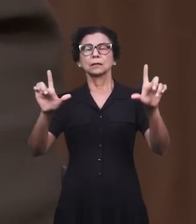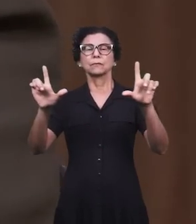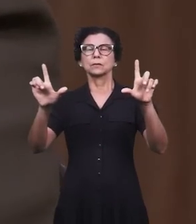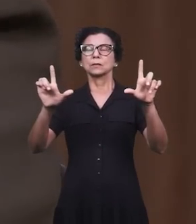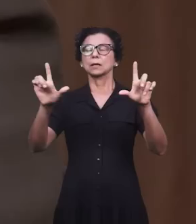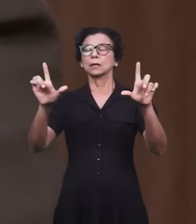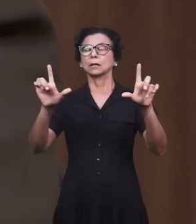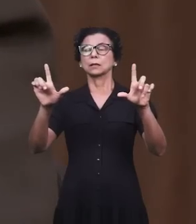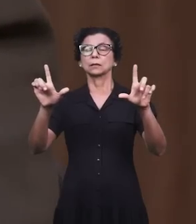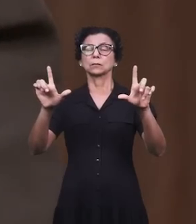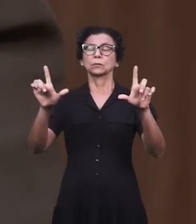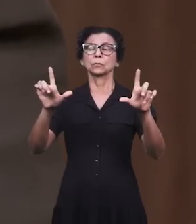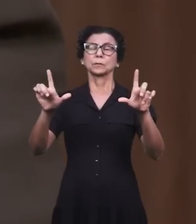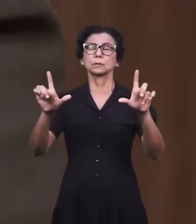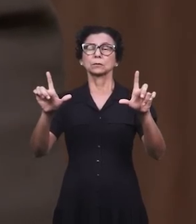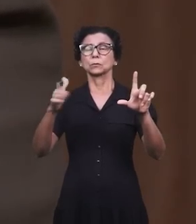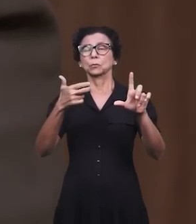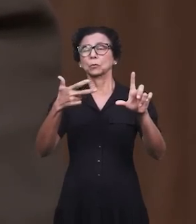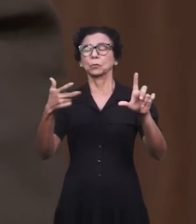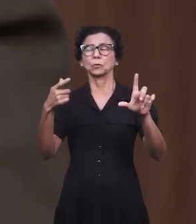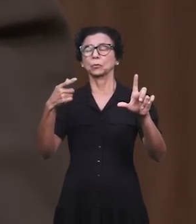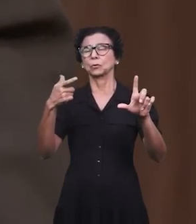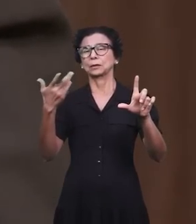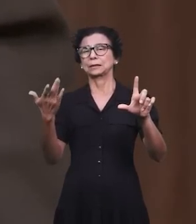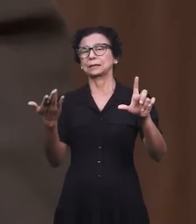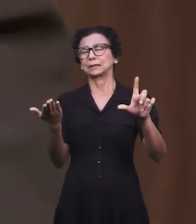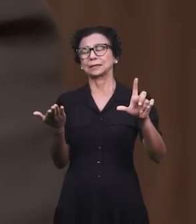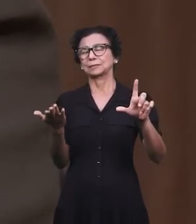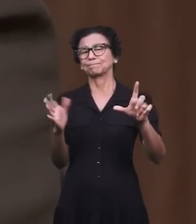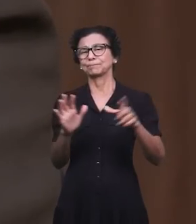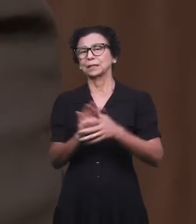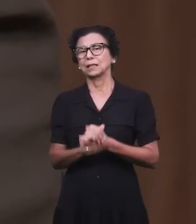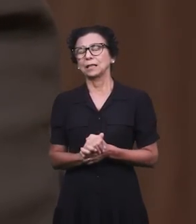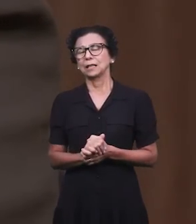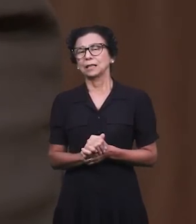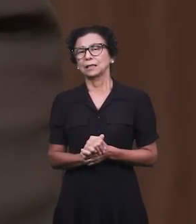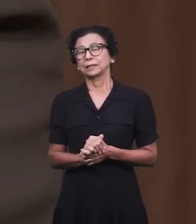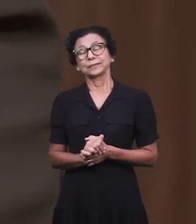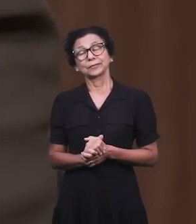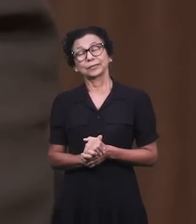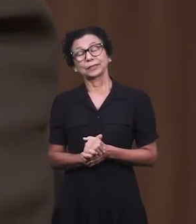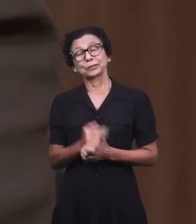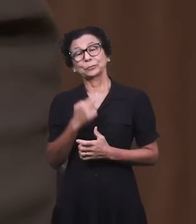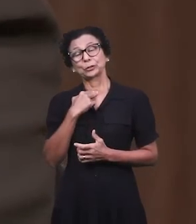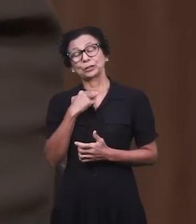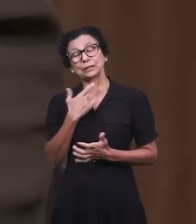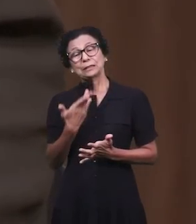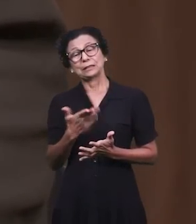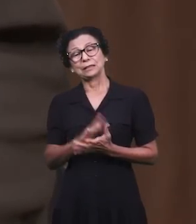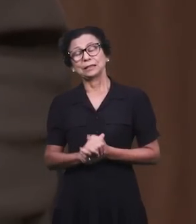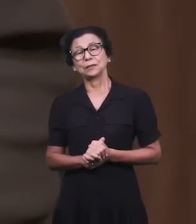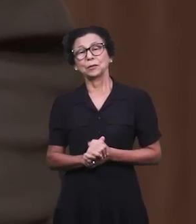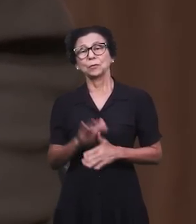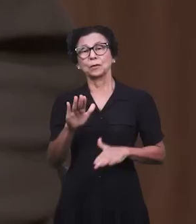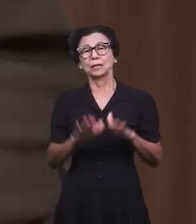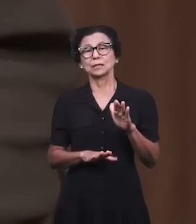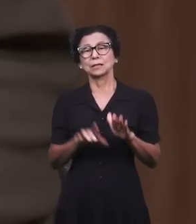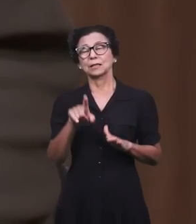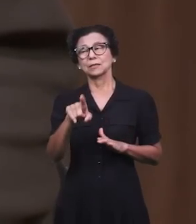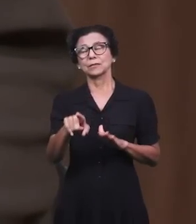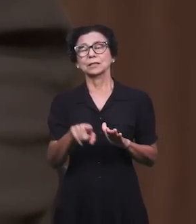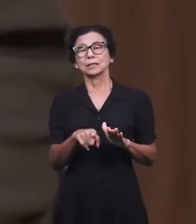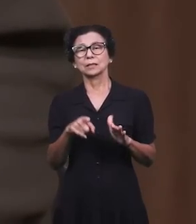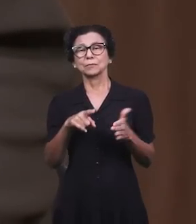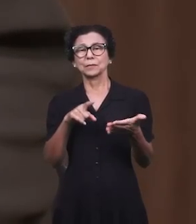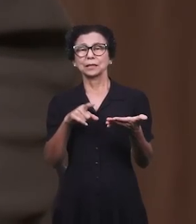com aquele ânimo de ler a palavra. Faz uma manutenção preventiva na sua vida espiritual, vai orar para que o problema da corretiva